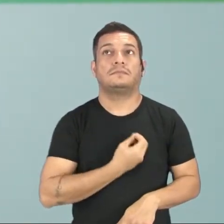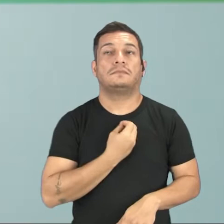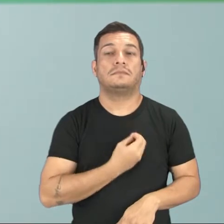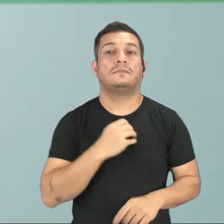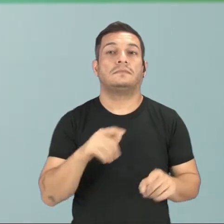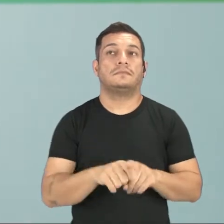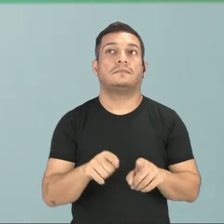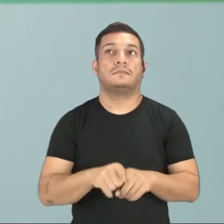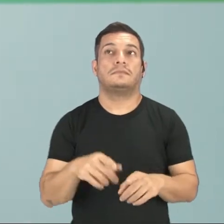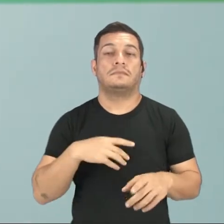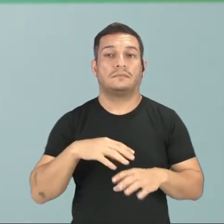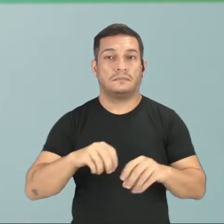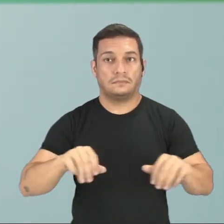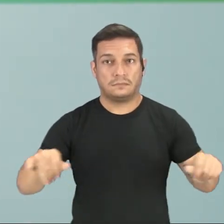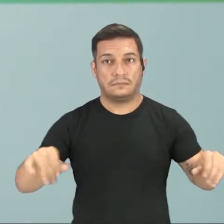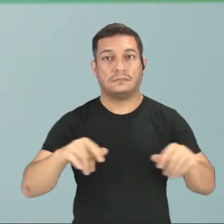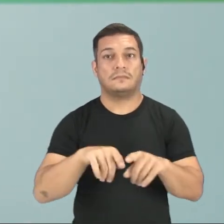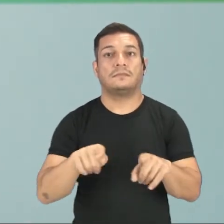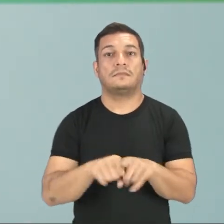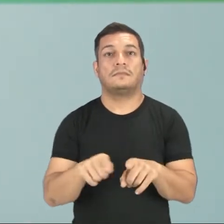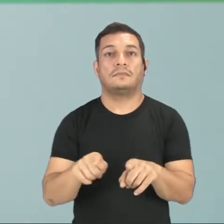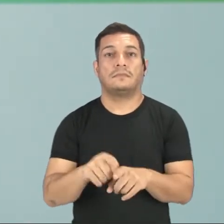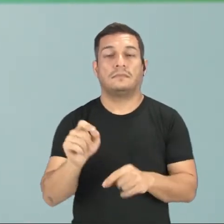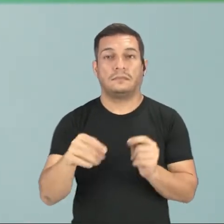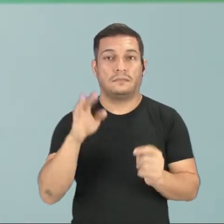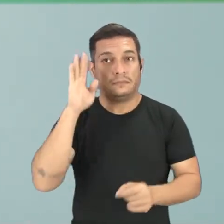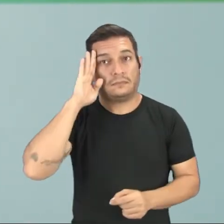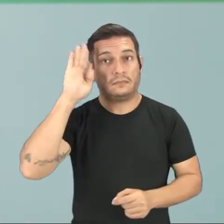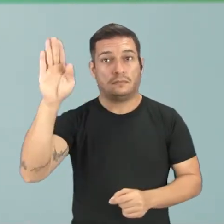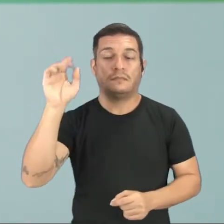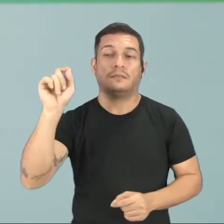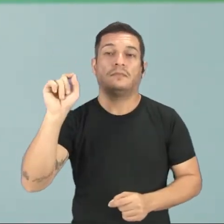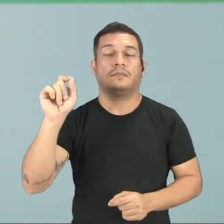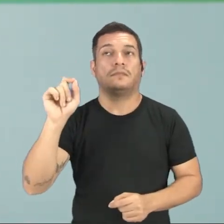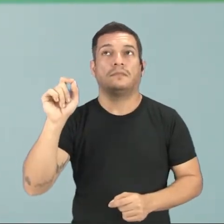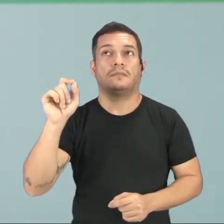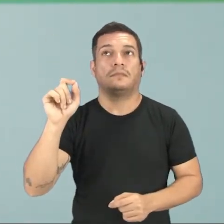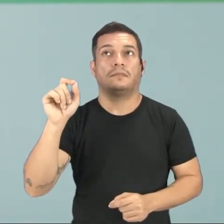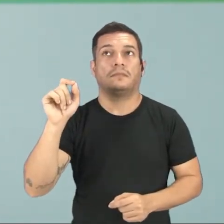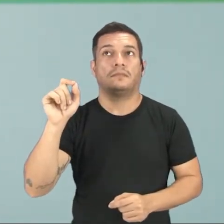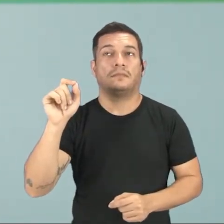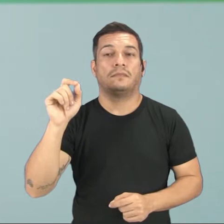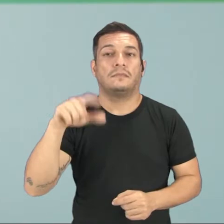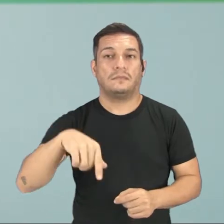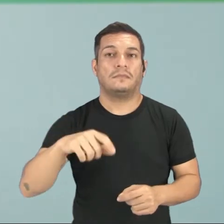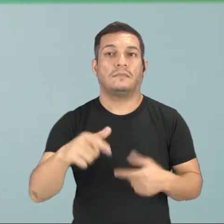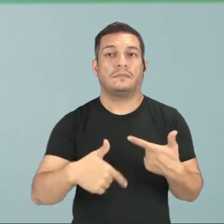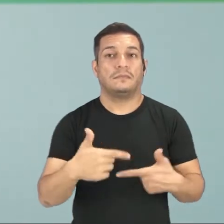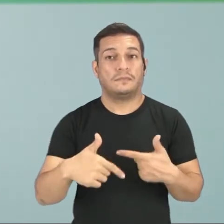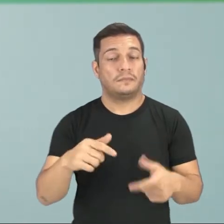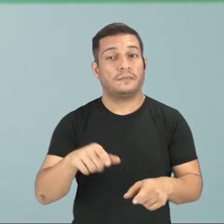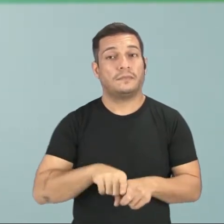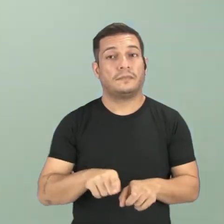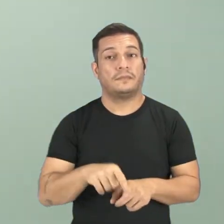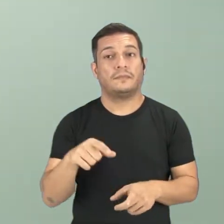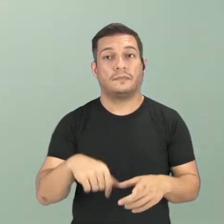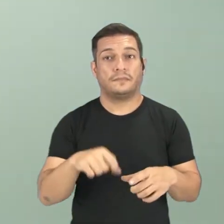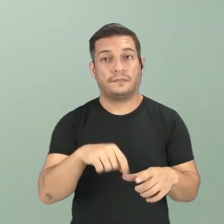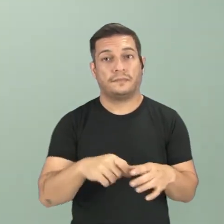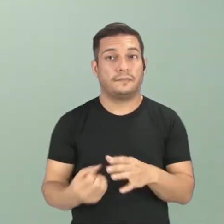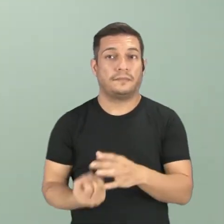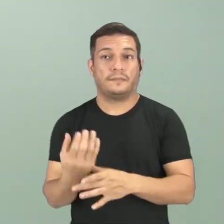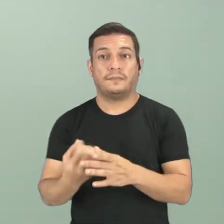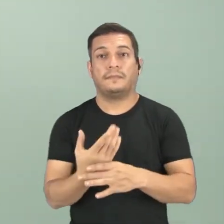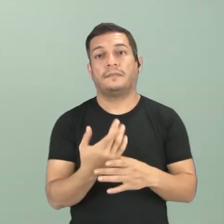sobrevivência, a terra acaba sendo o seu principal meio de produção. Então, neste